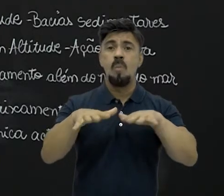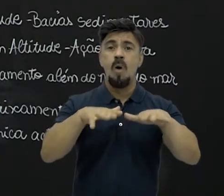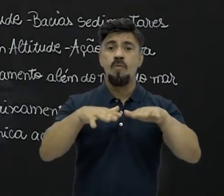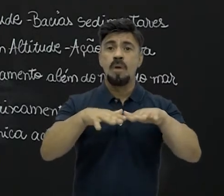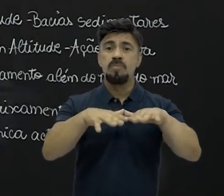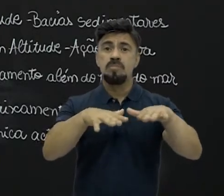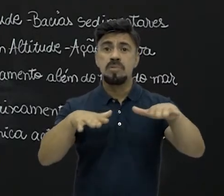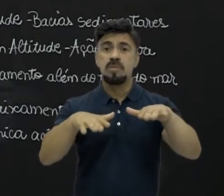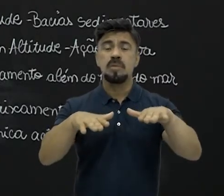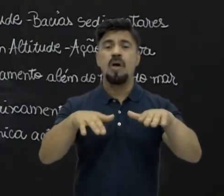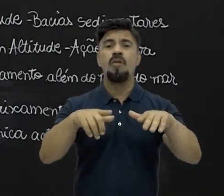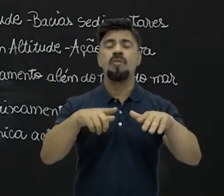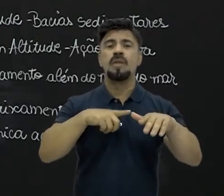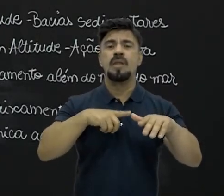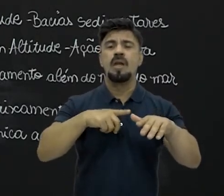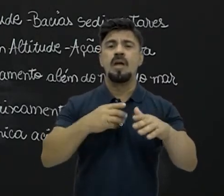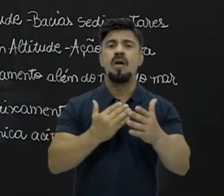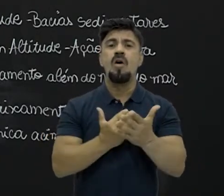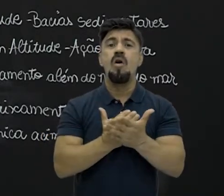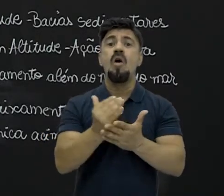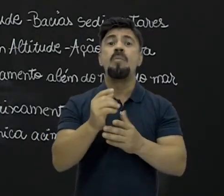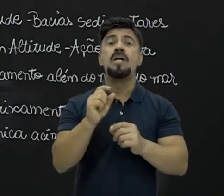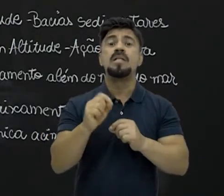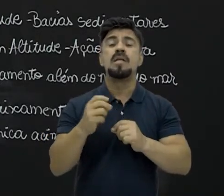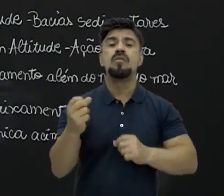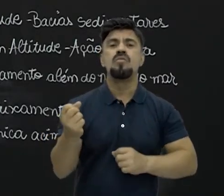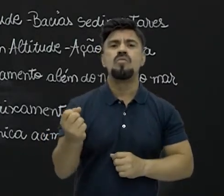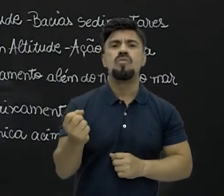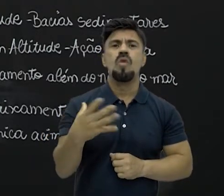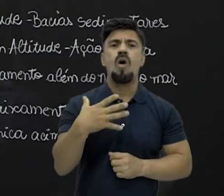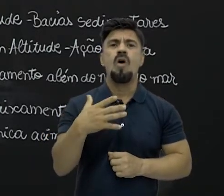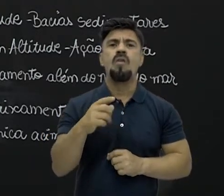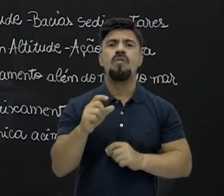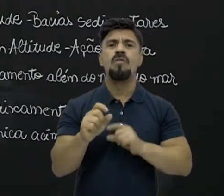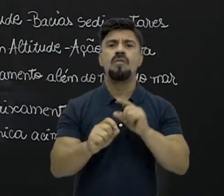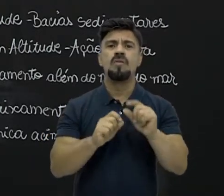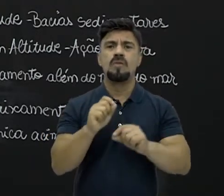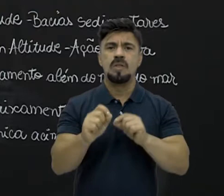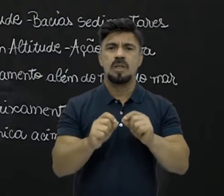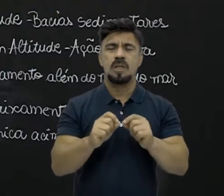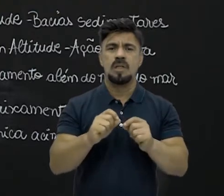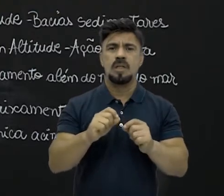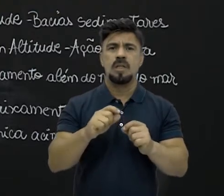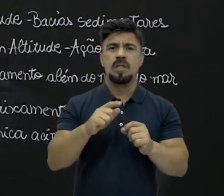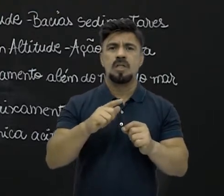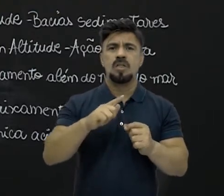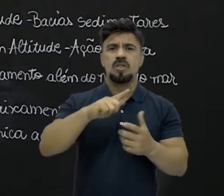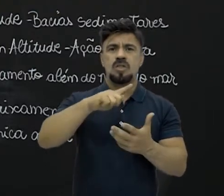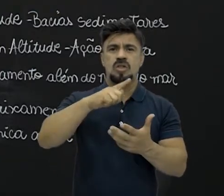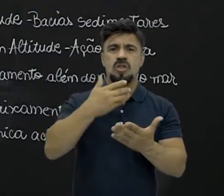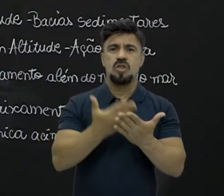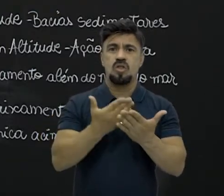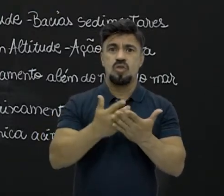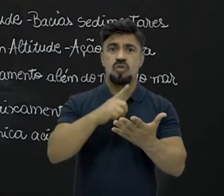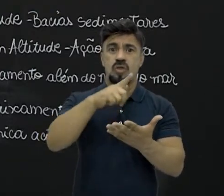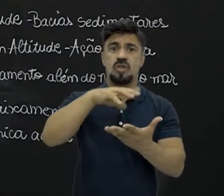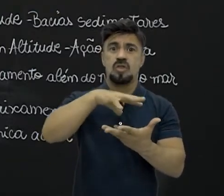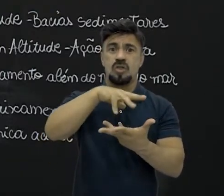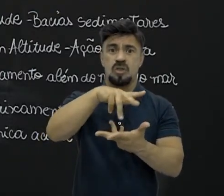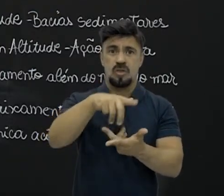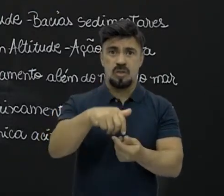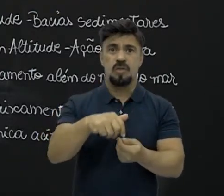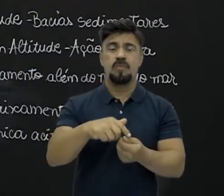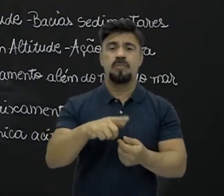tectônicos, dando origem a uma nova parte da geologia, que agora a gente vai chamar de